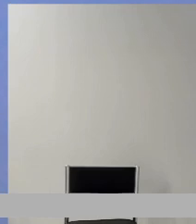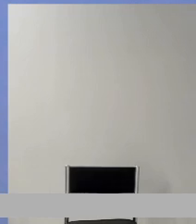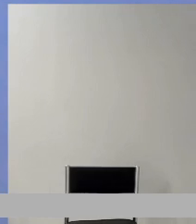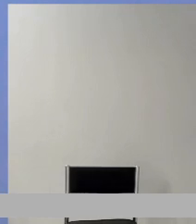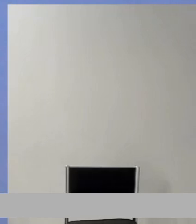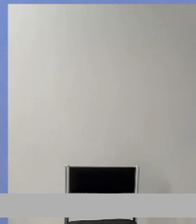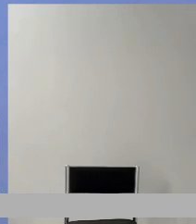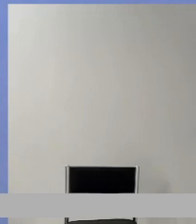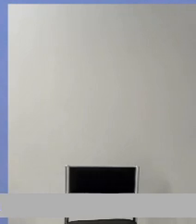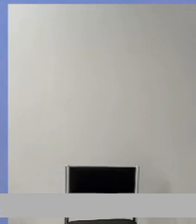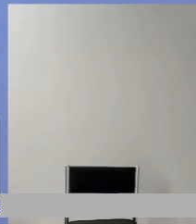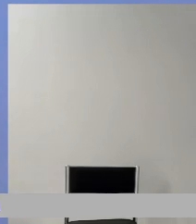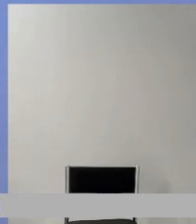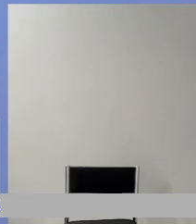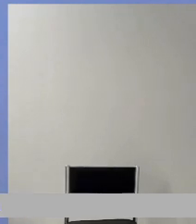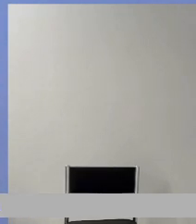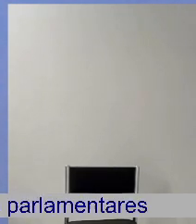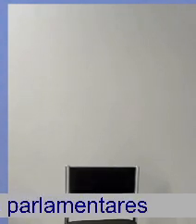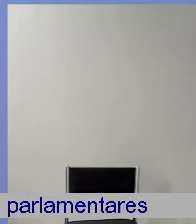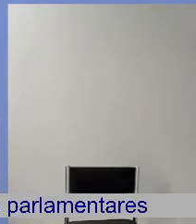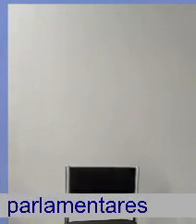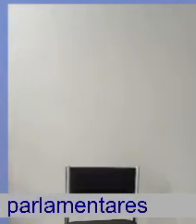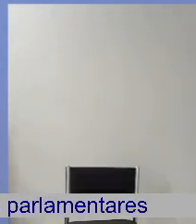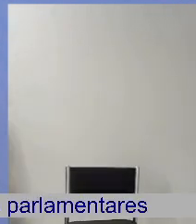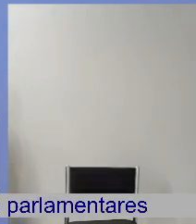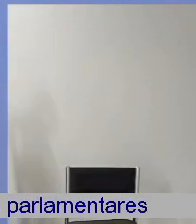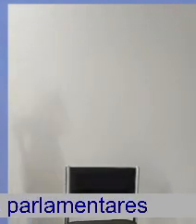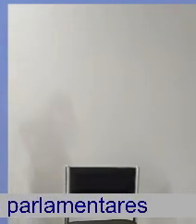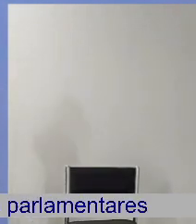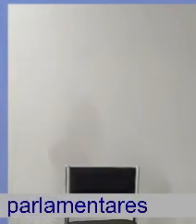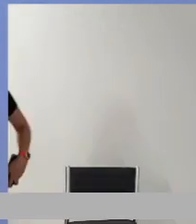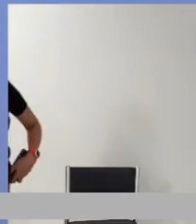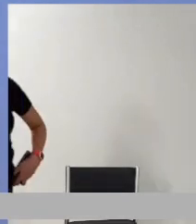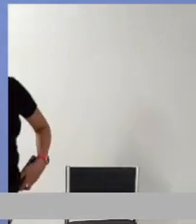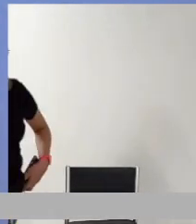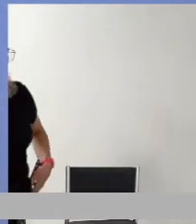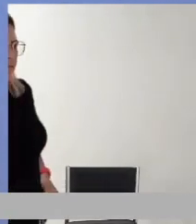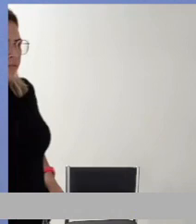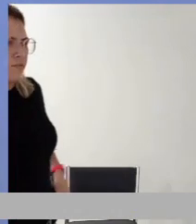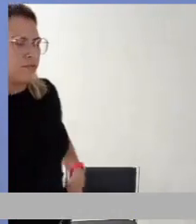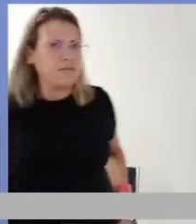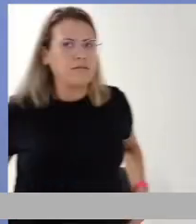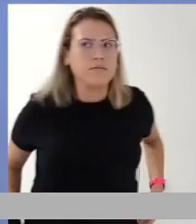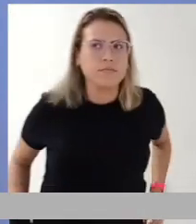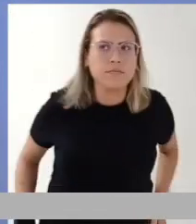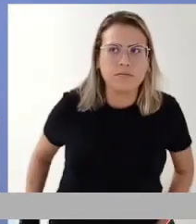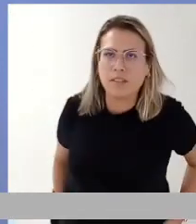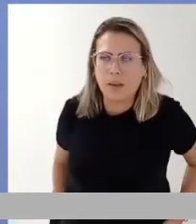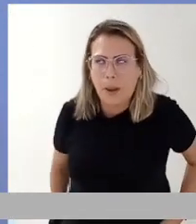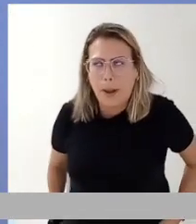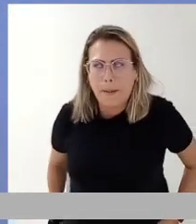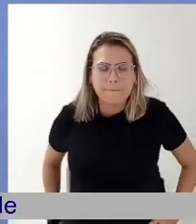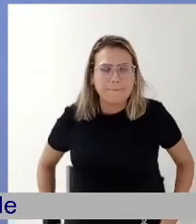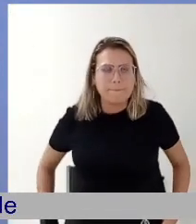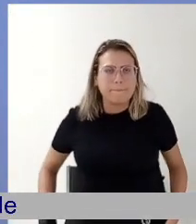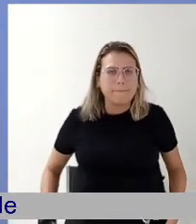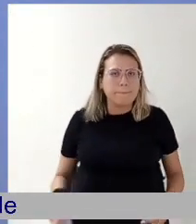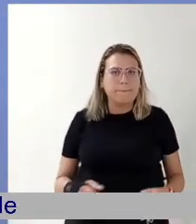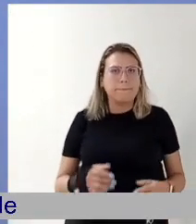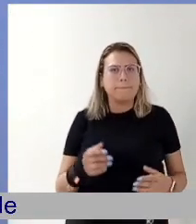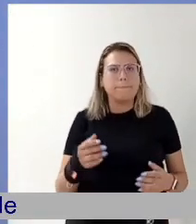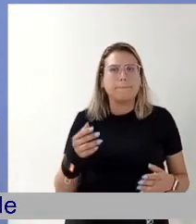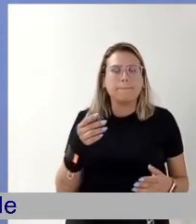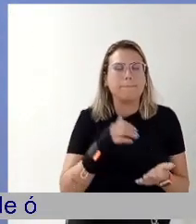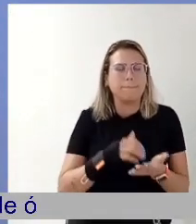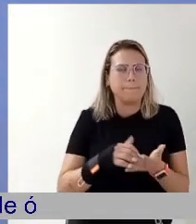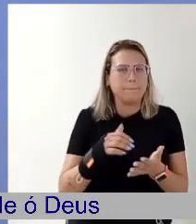Bom dia senhoras e senhores vereadores ouvintes da Nativa FM assistente